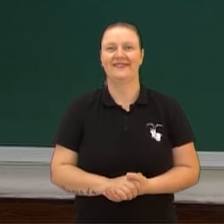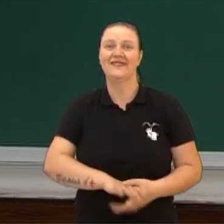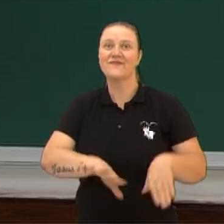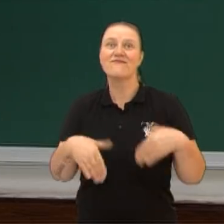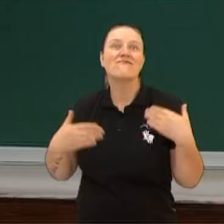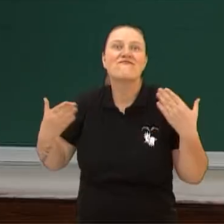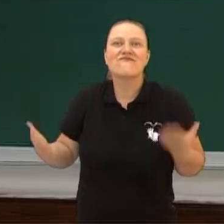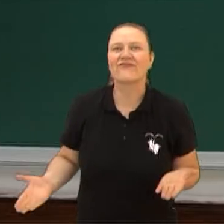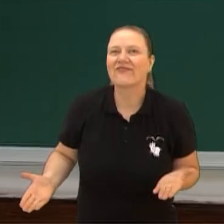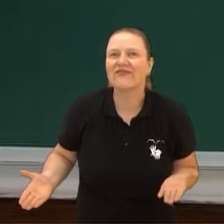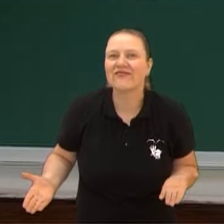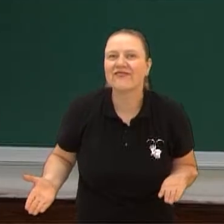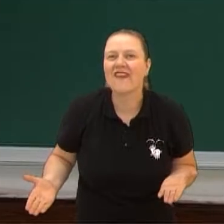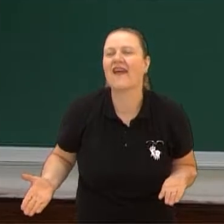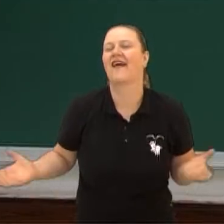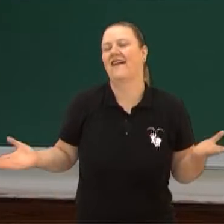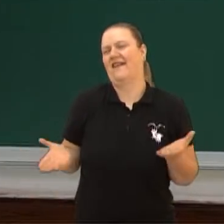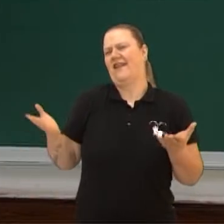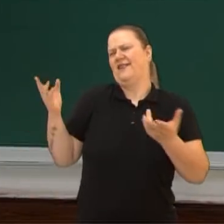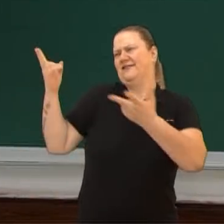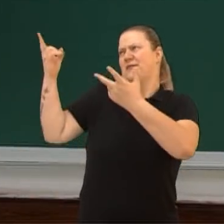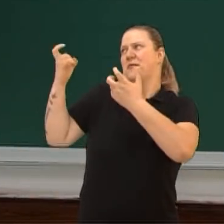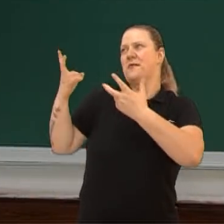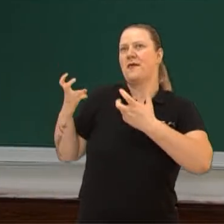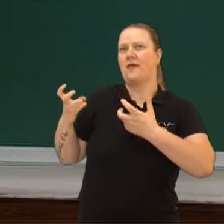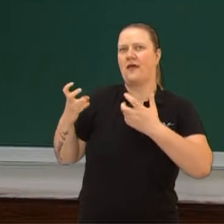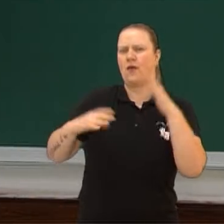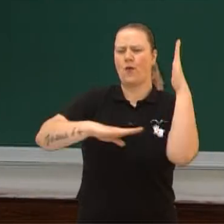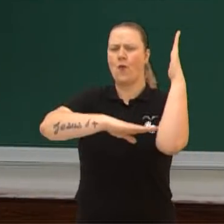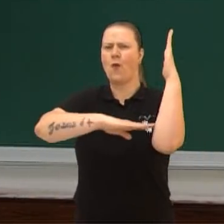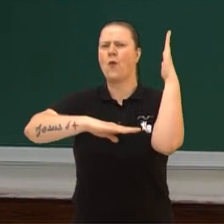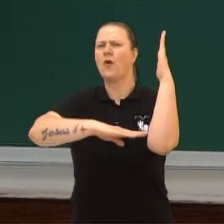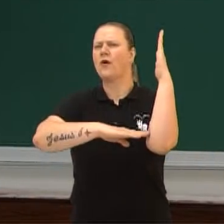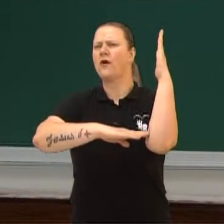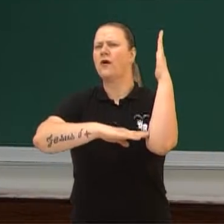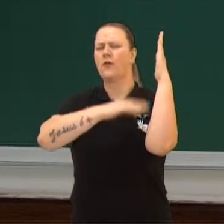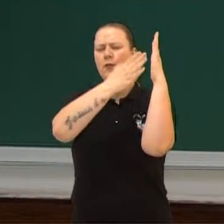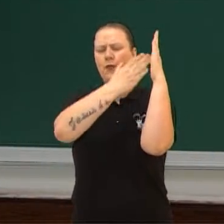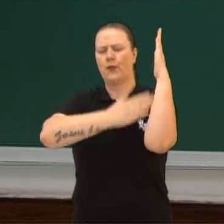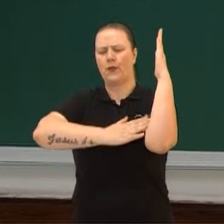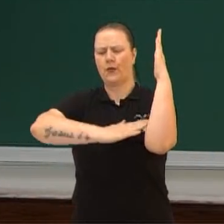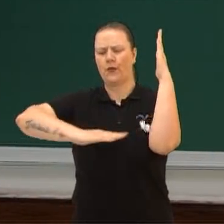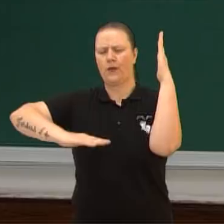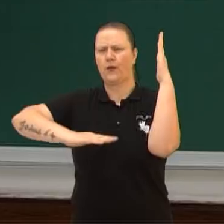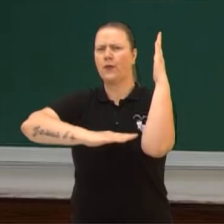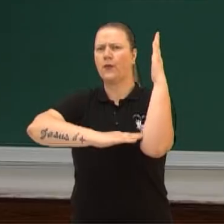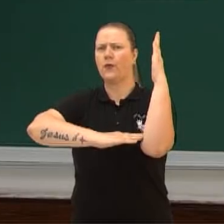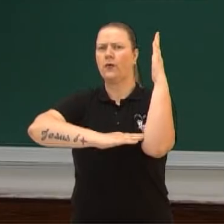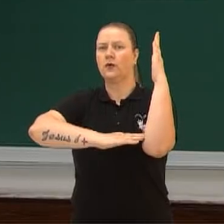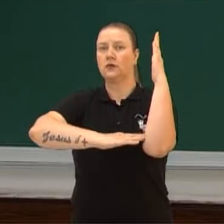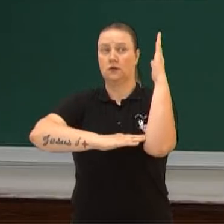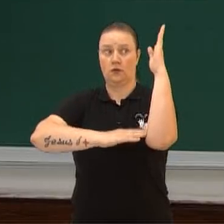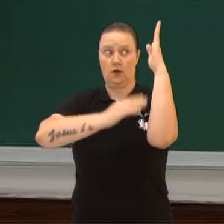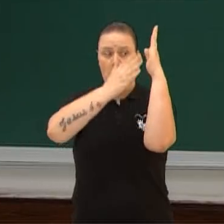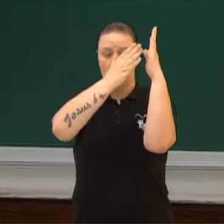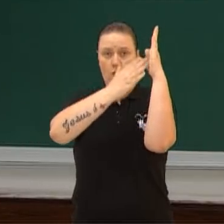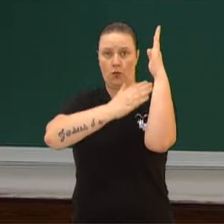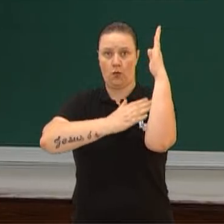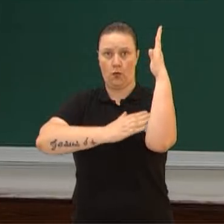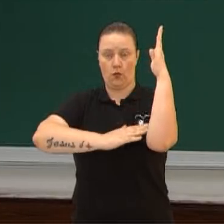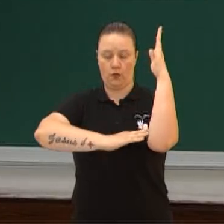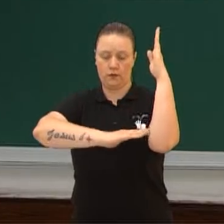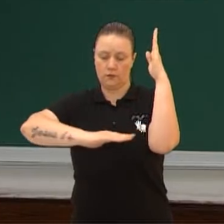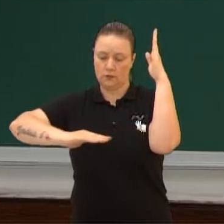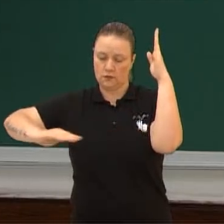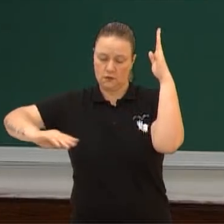E aí, pessoal? É só olhar aqui no eixo do gráfico, né? Então, vamos lá, olha só. Então, eu tenho aqui, no horizontal, eu